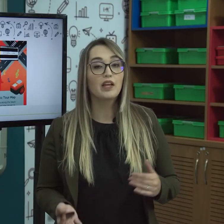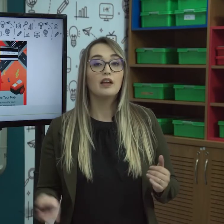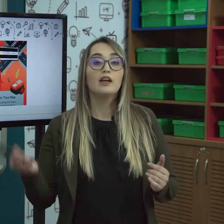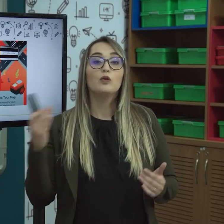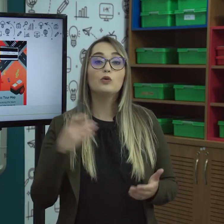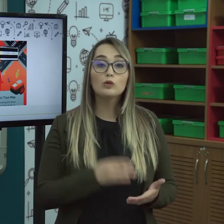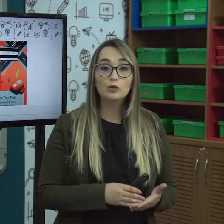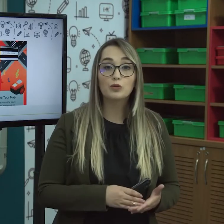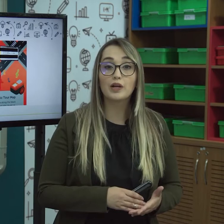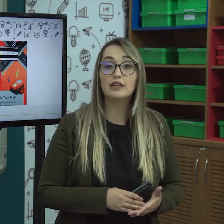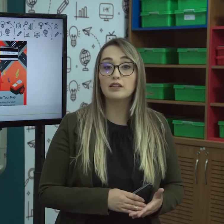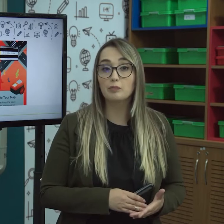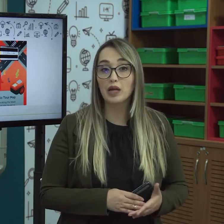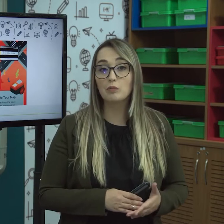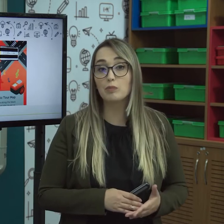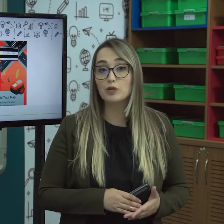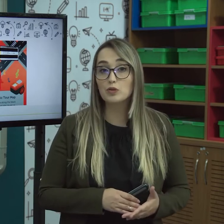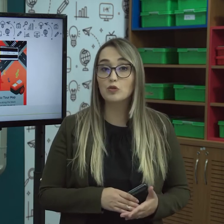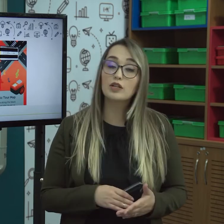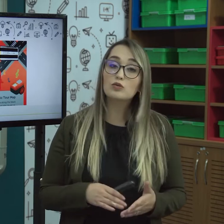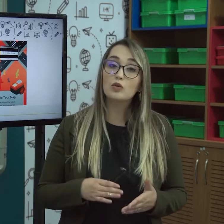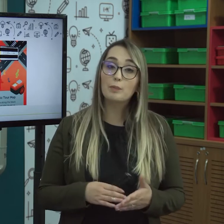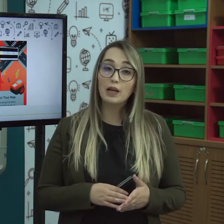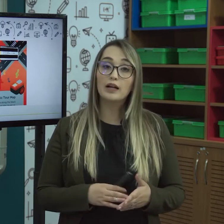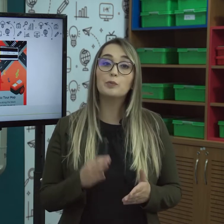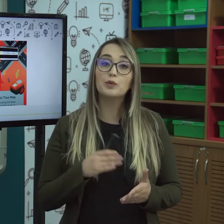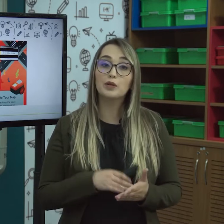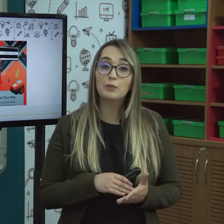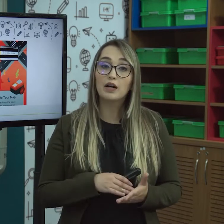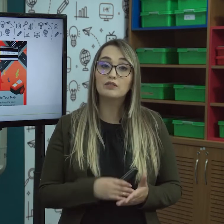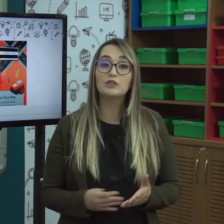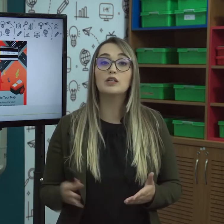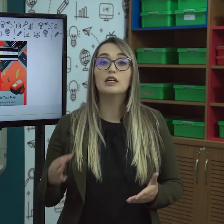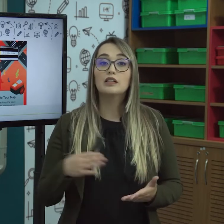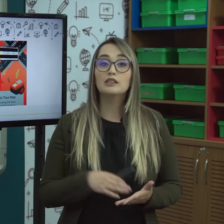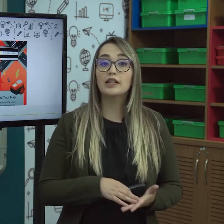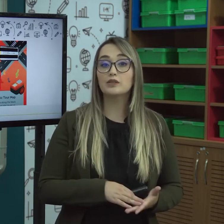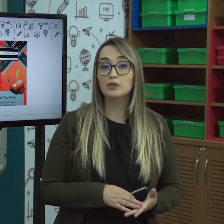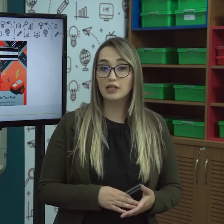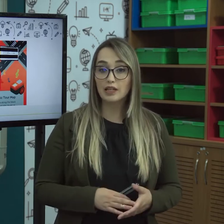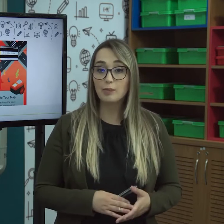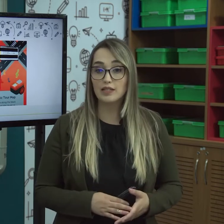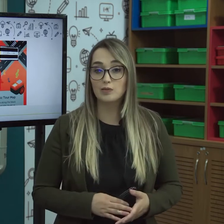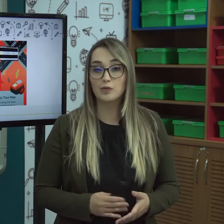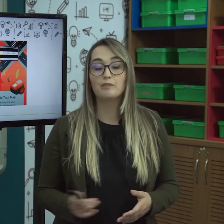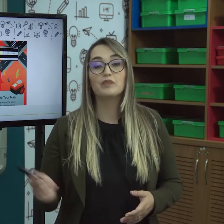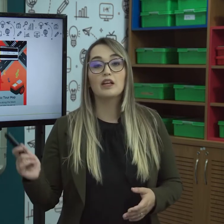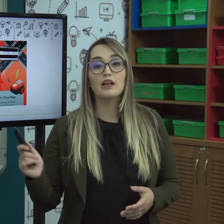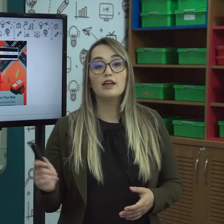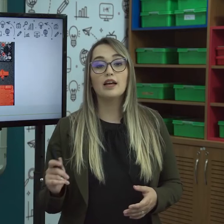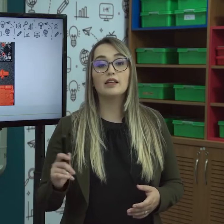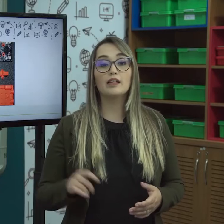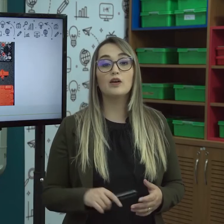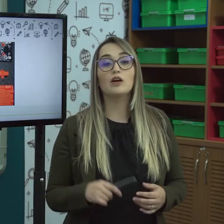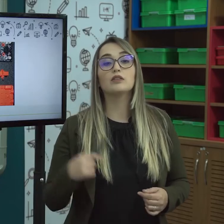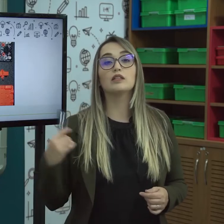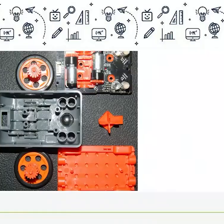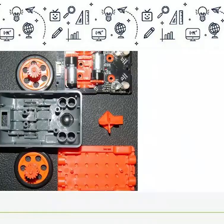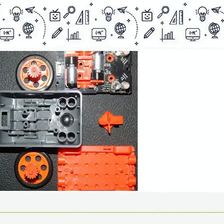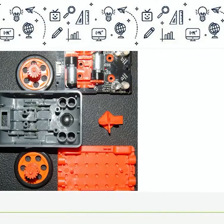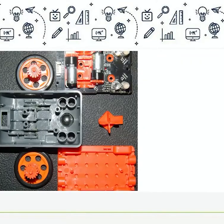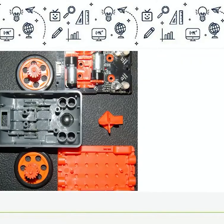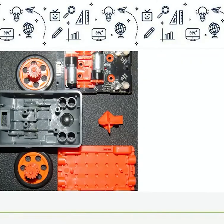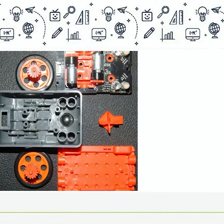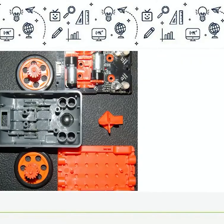Arduino? O Ludo, ele também possui a sua placa programável dentro dele mesmo. E aqui, ó,